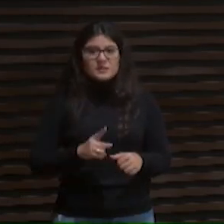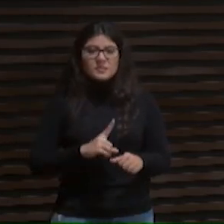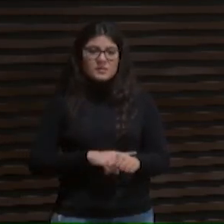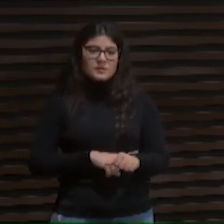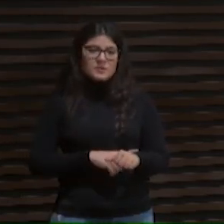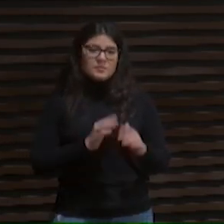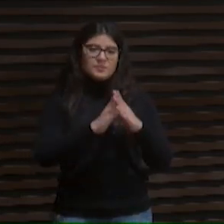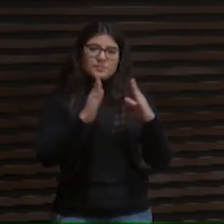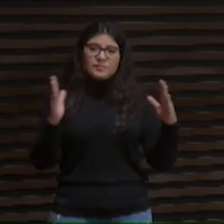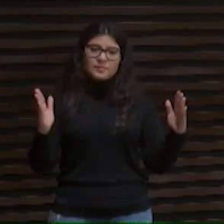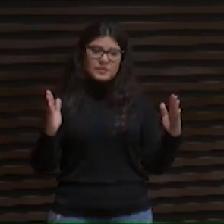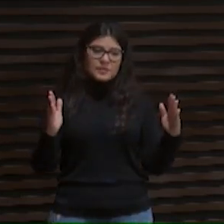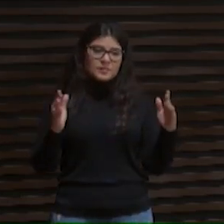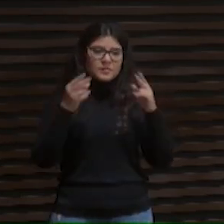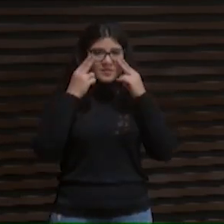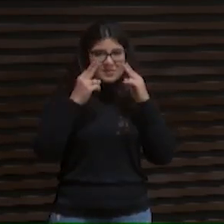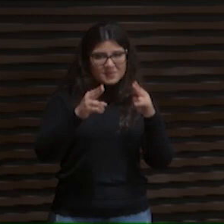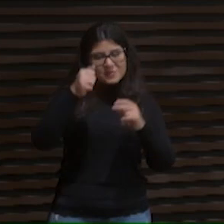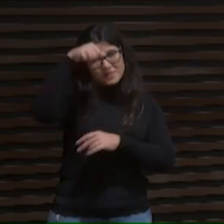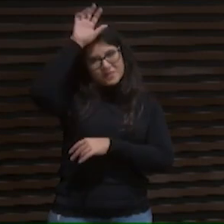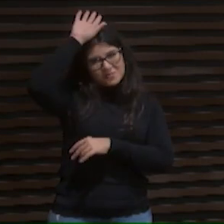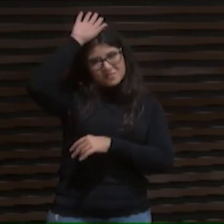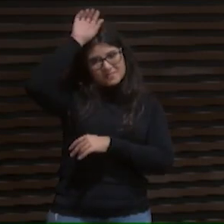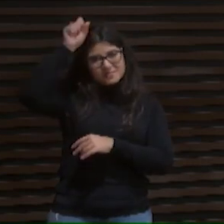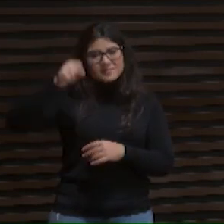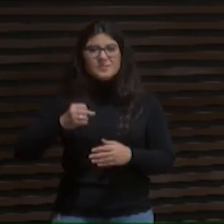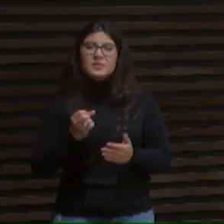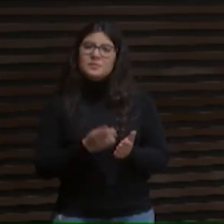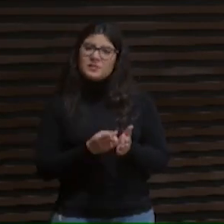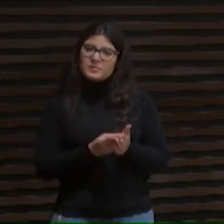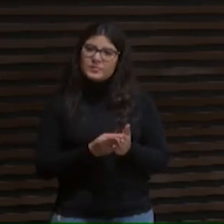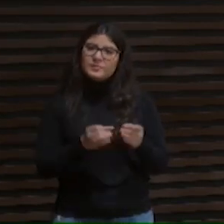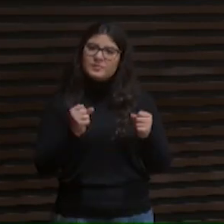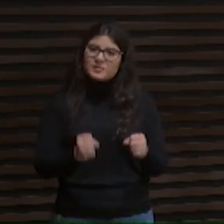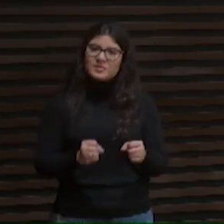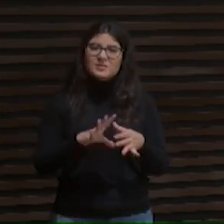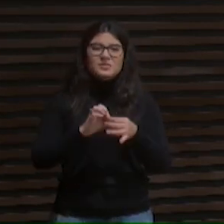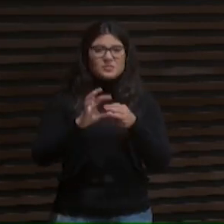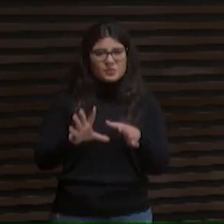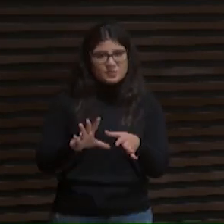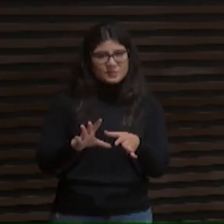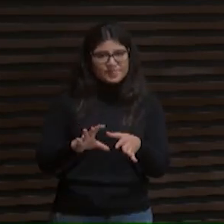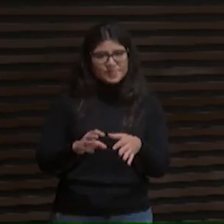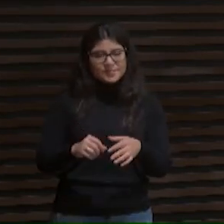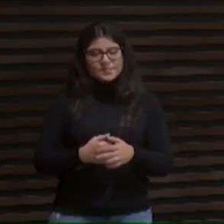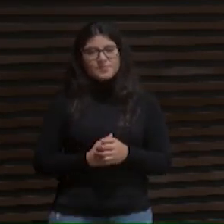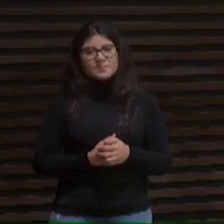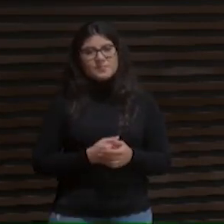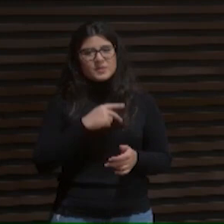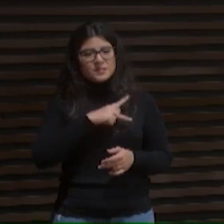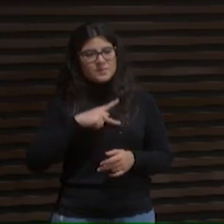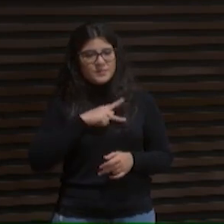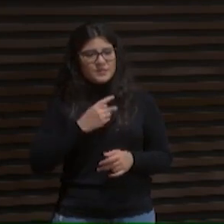que ele testemunhasse em Roma. Ainda que pudesse ter sido solto, ele